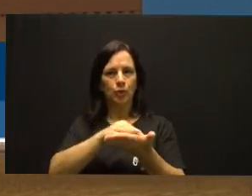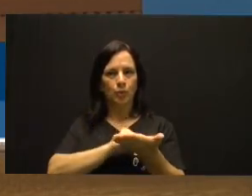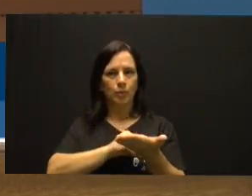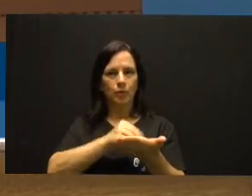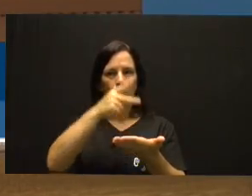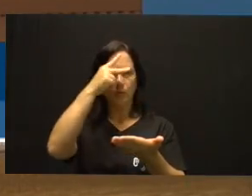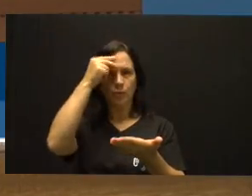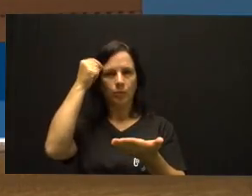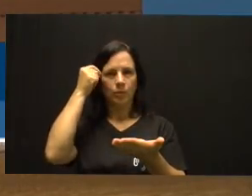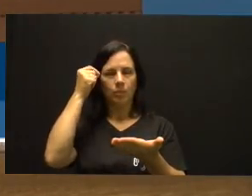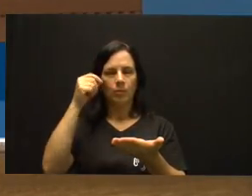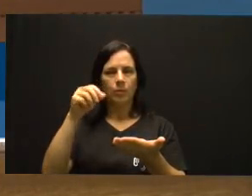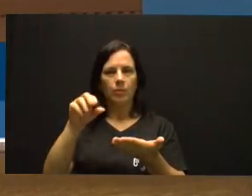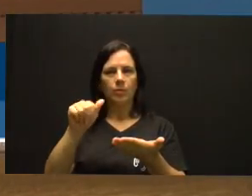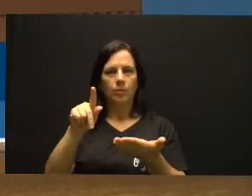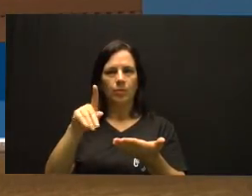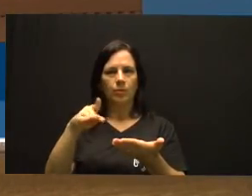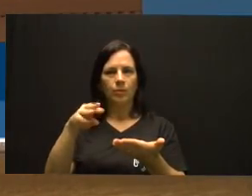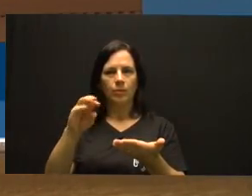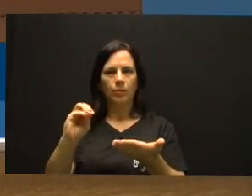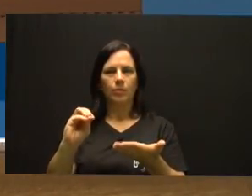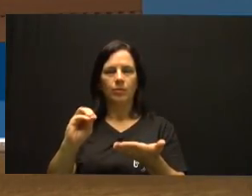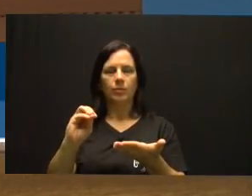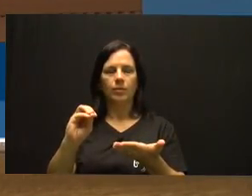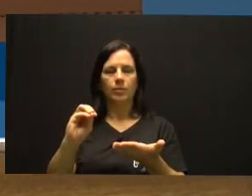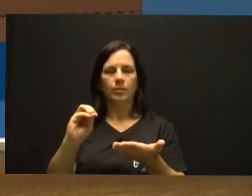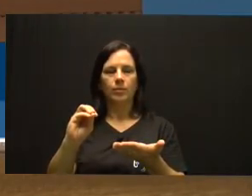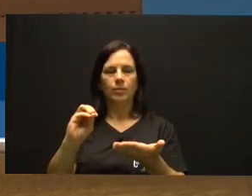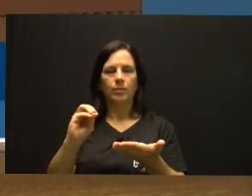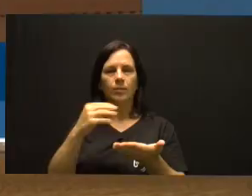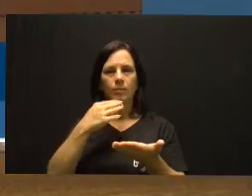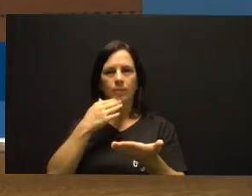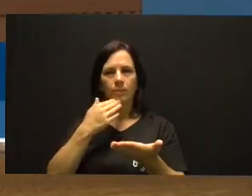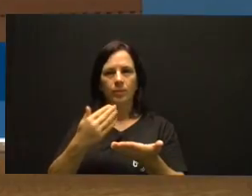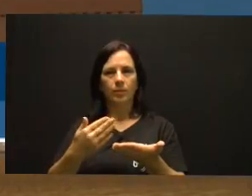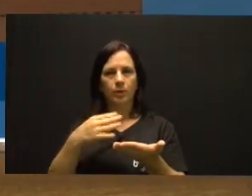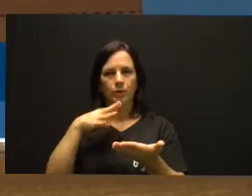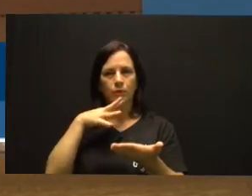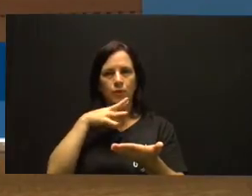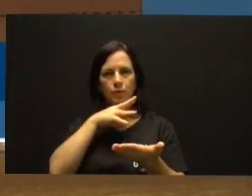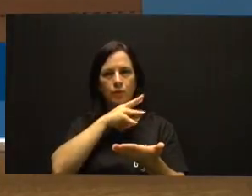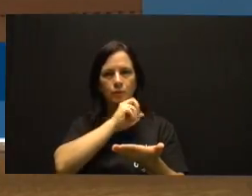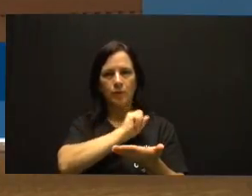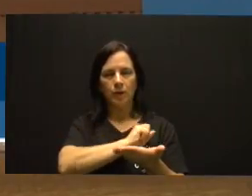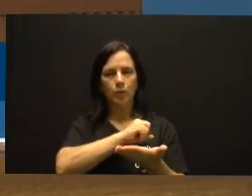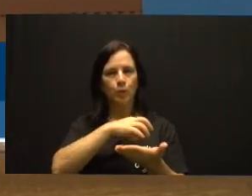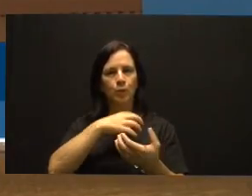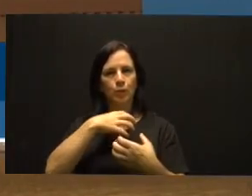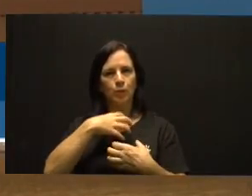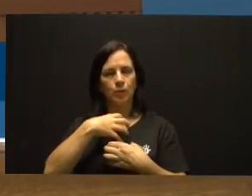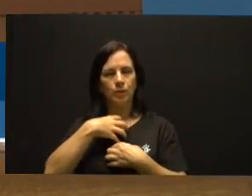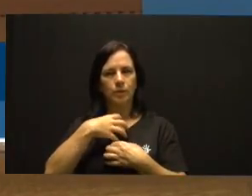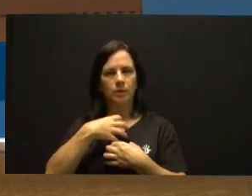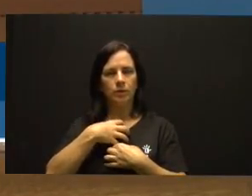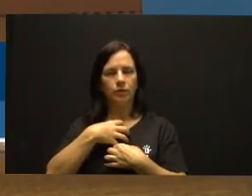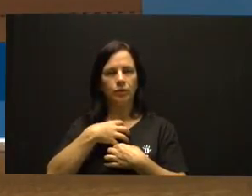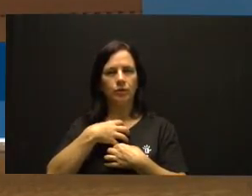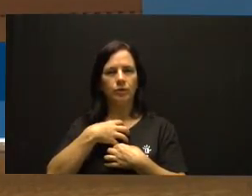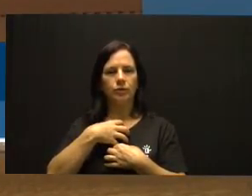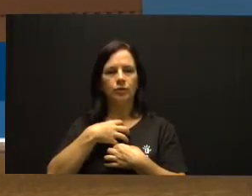senhor prefeito municipal Ademário, que solicite providências urgentes no sentido de determinar que